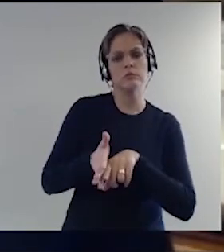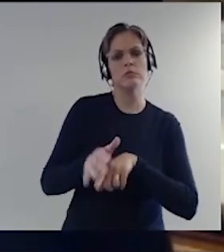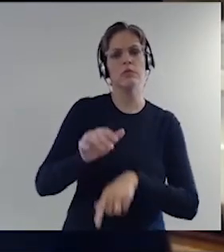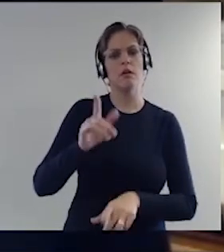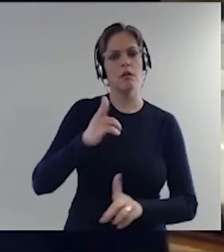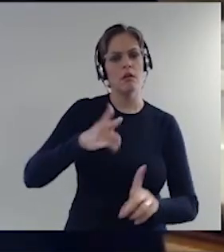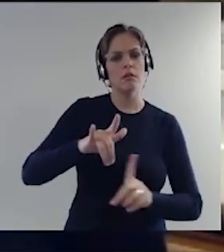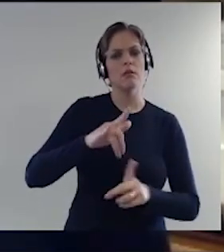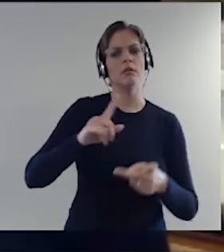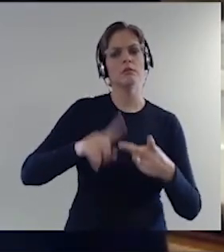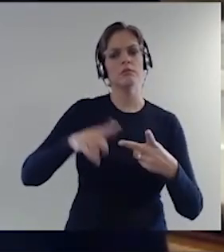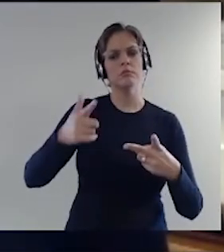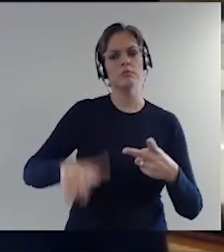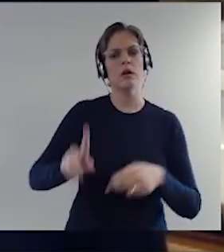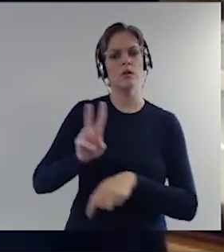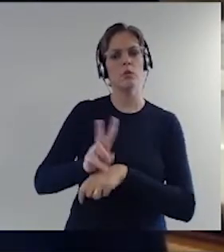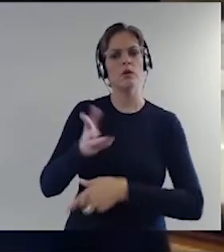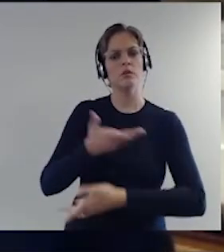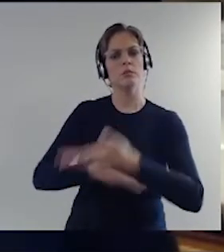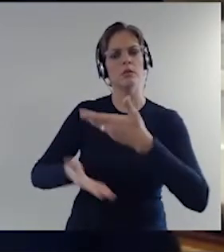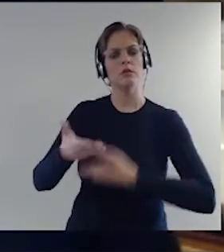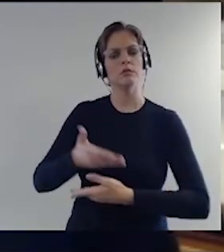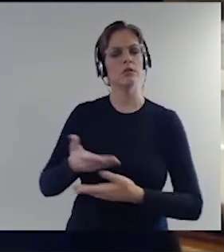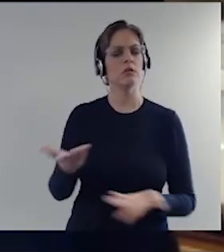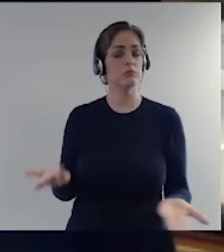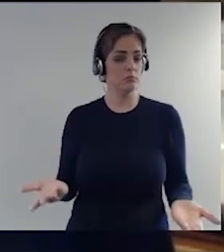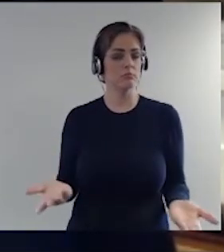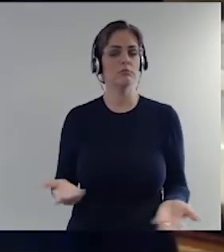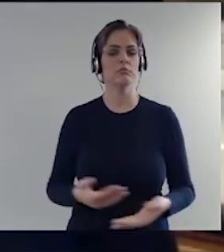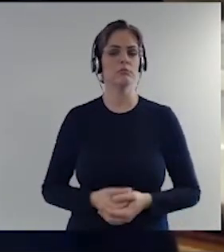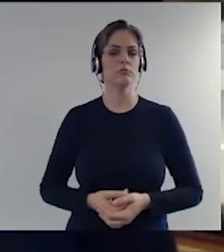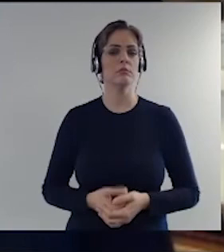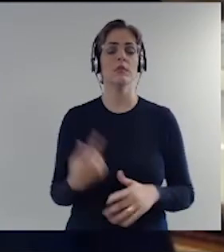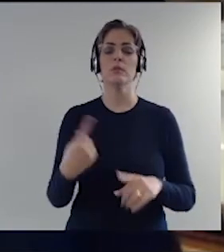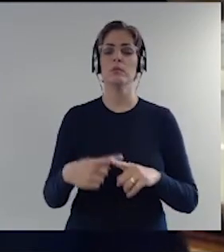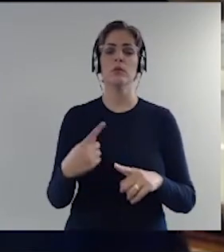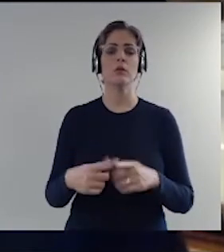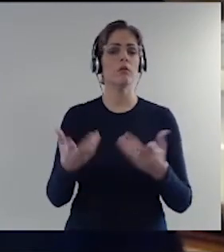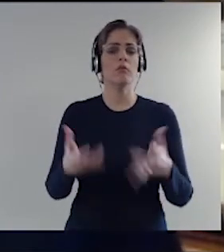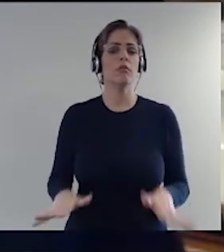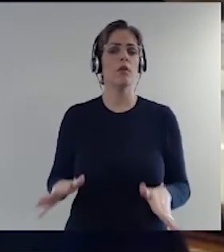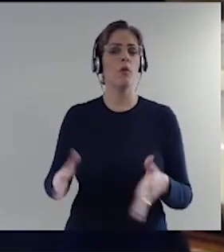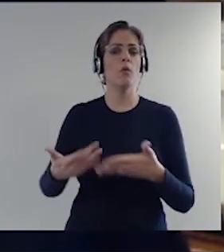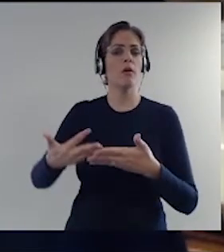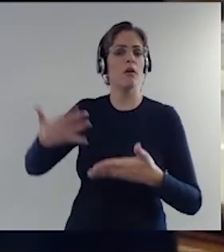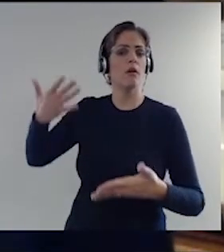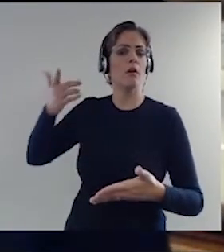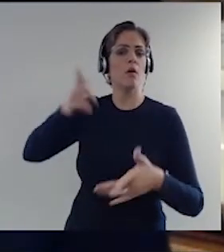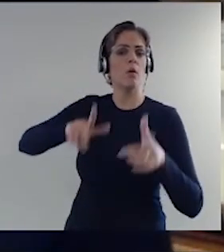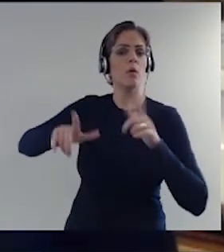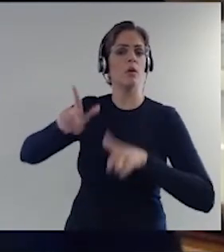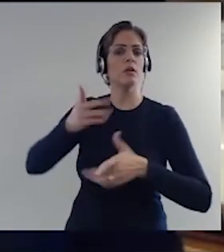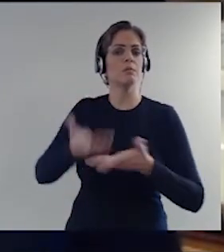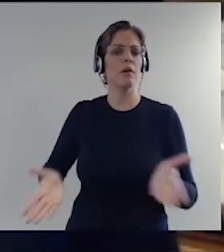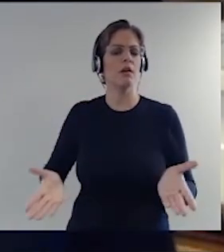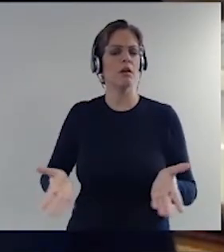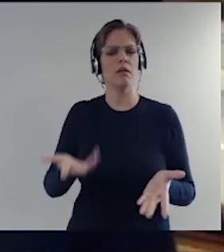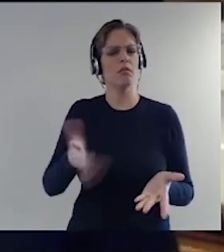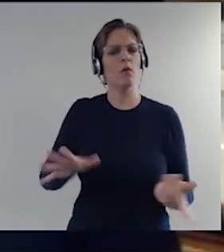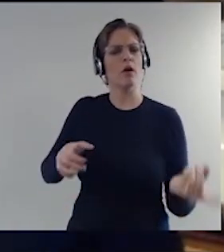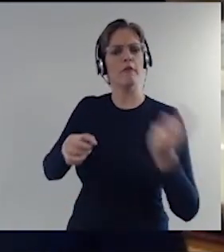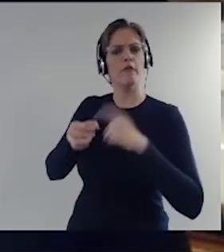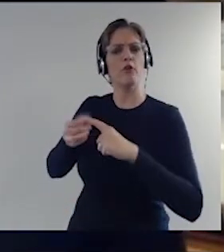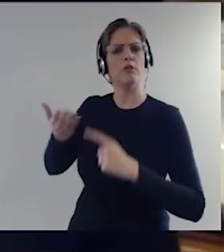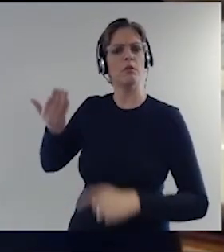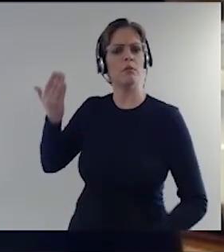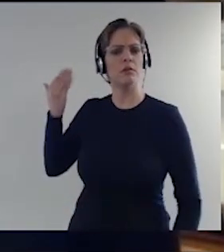alienação parental quanto da guarda compartilhada, é para que não se perca o que já se conquistou, para que não se ande para trás como